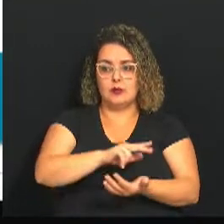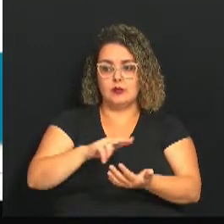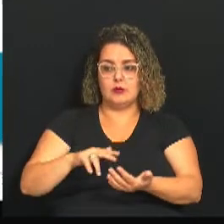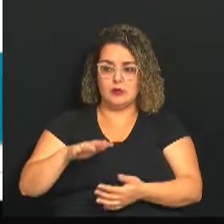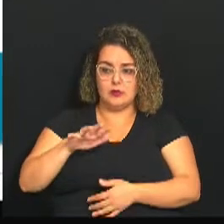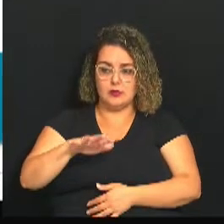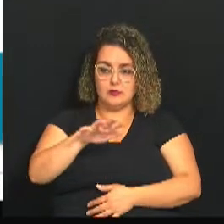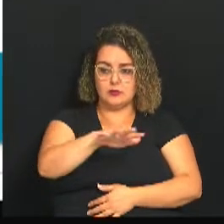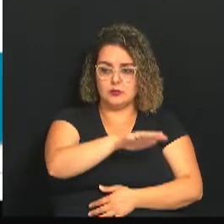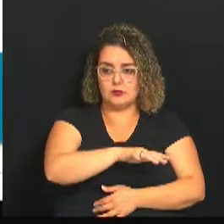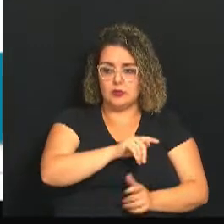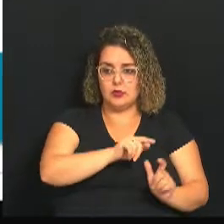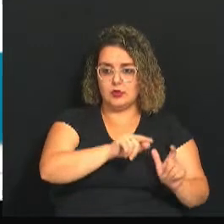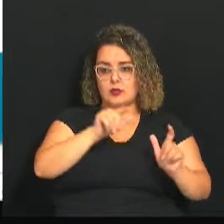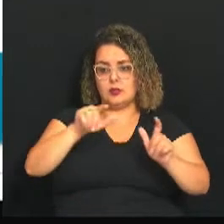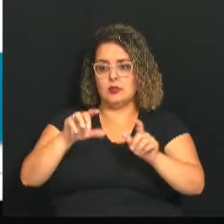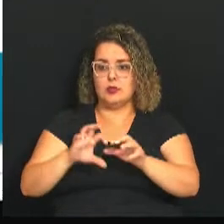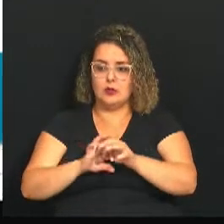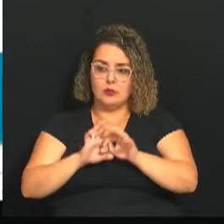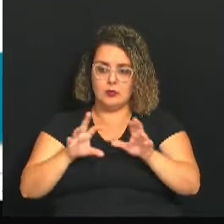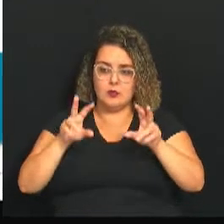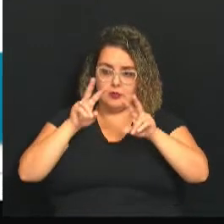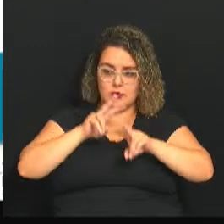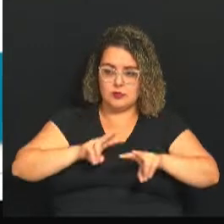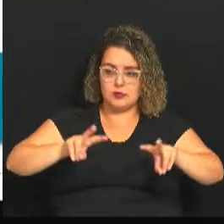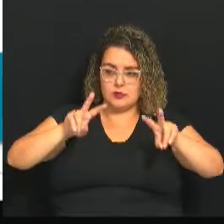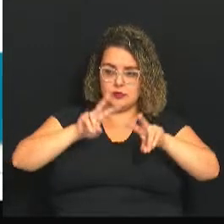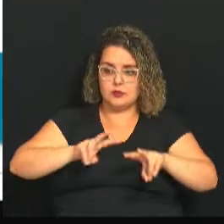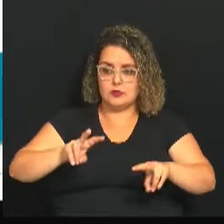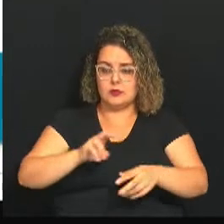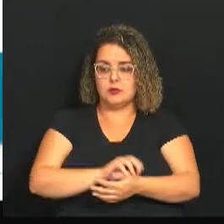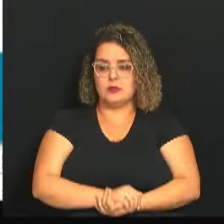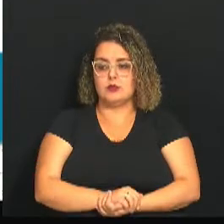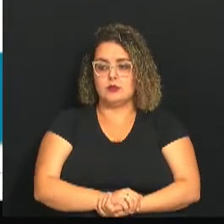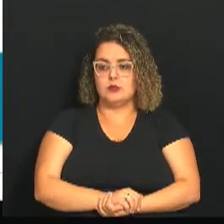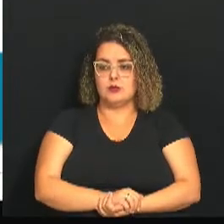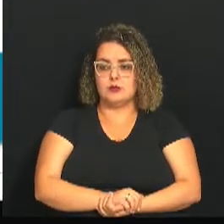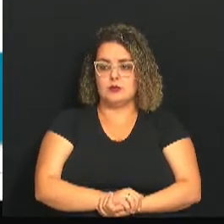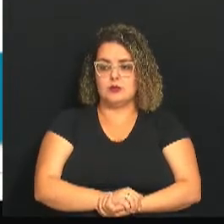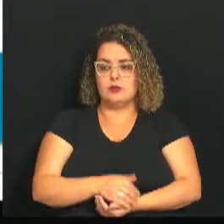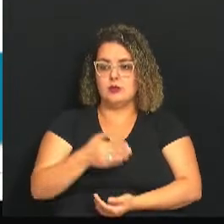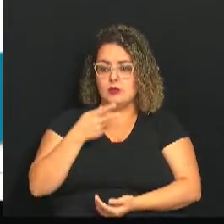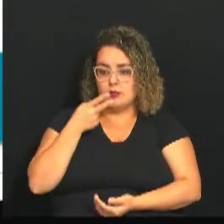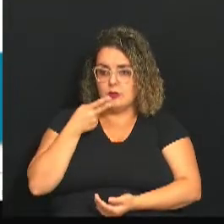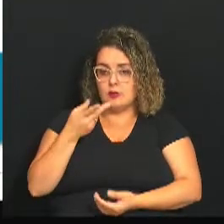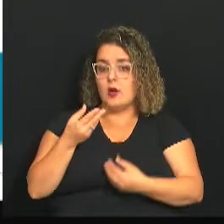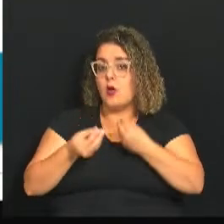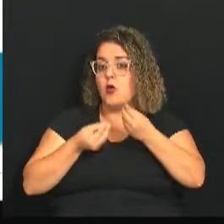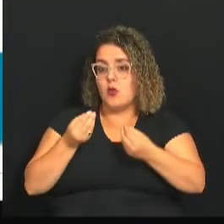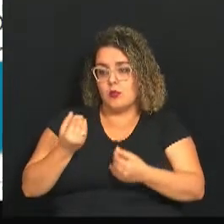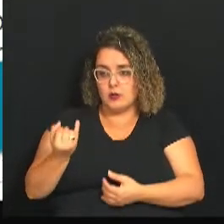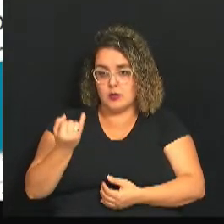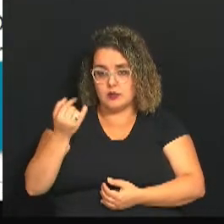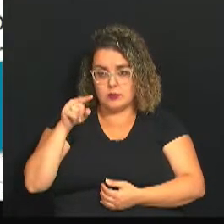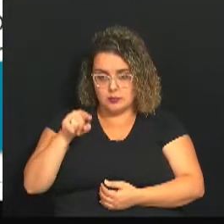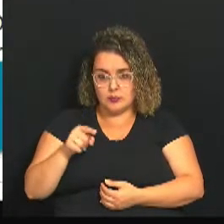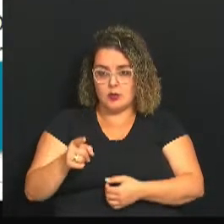meteorológicas nos permitem fazer essa visualização também. E depois eu até vou comentar um pouquinho de como que isso é importante.